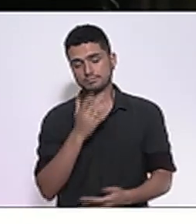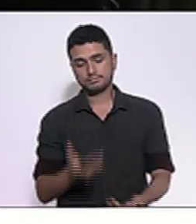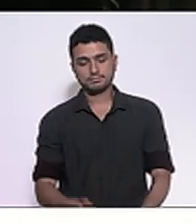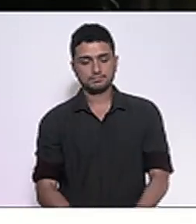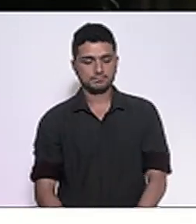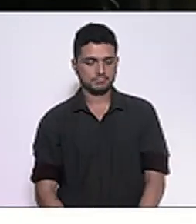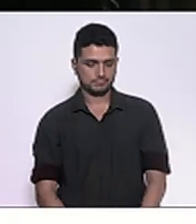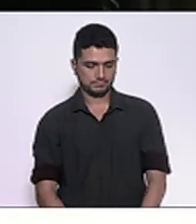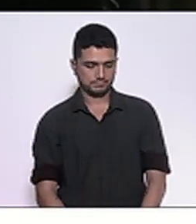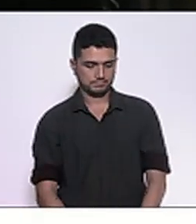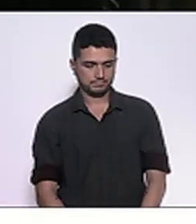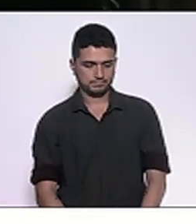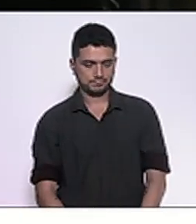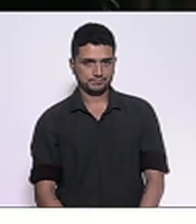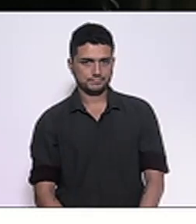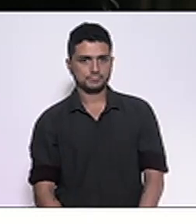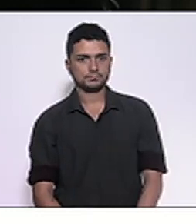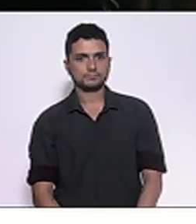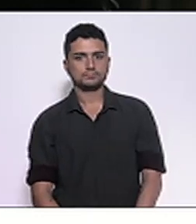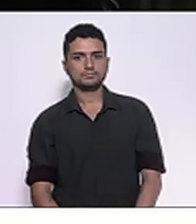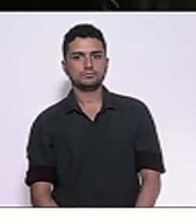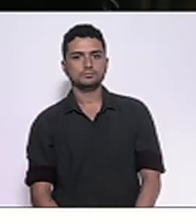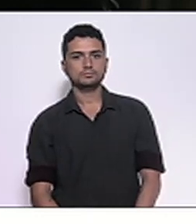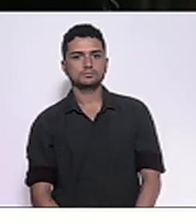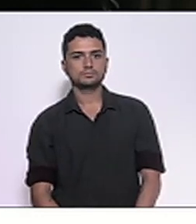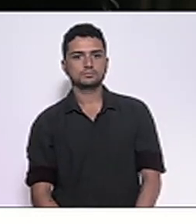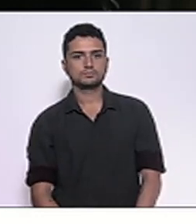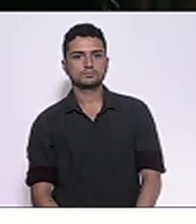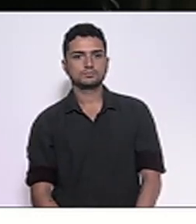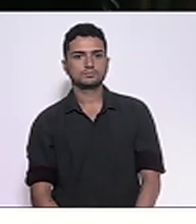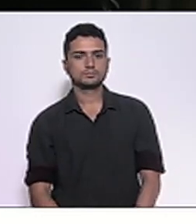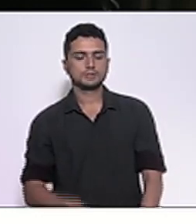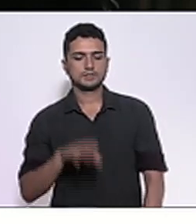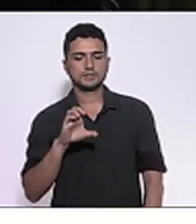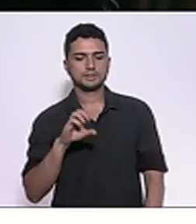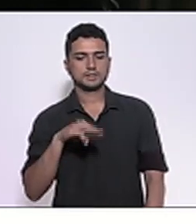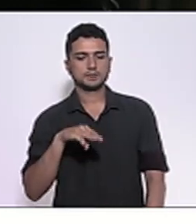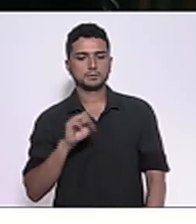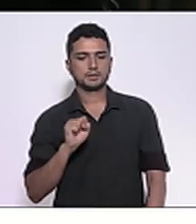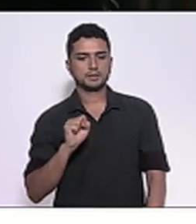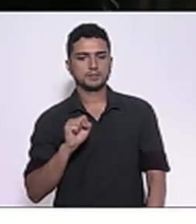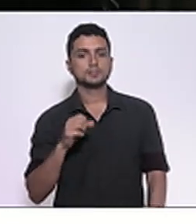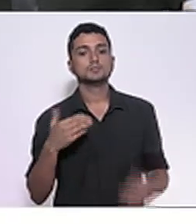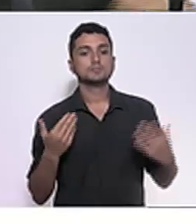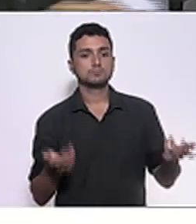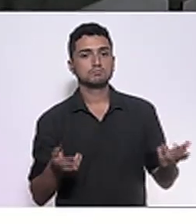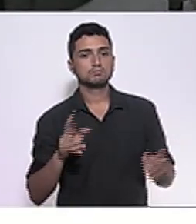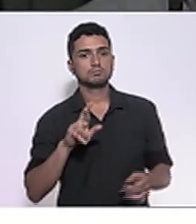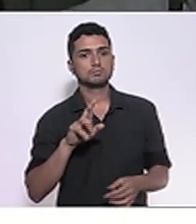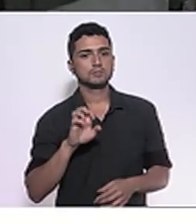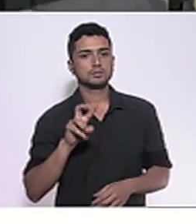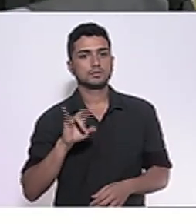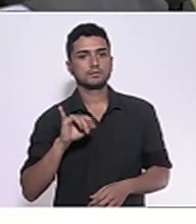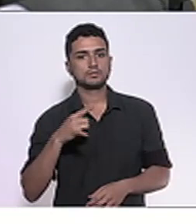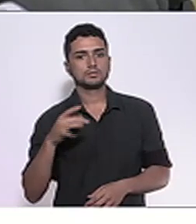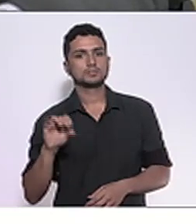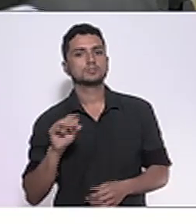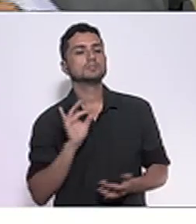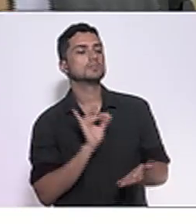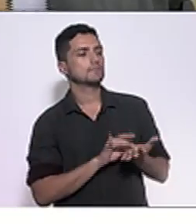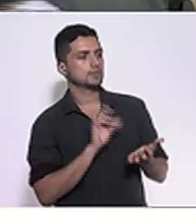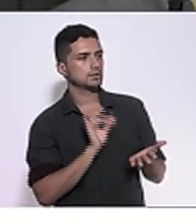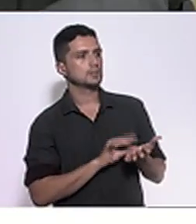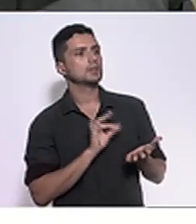O que diz respeito à revisão da lei do ICMS, da lei do ICMS, de fato está em